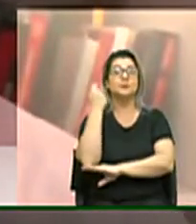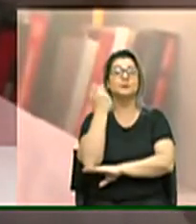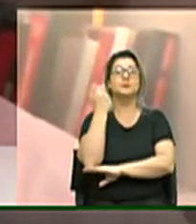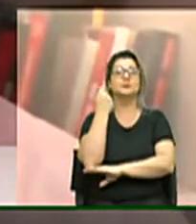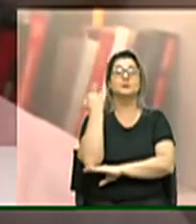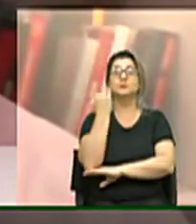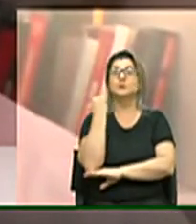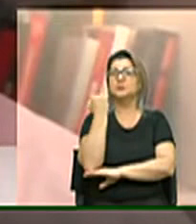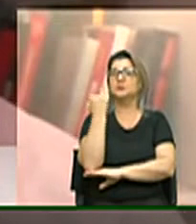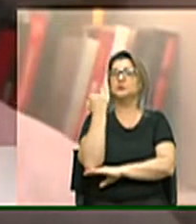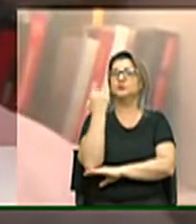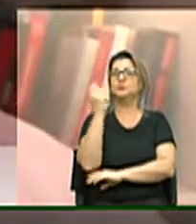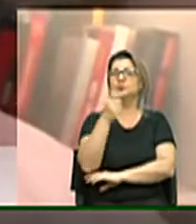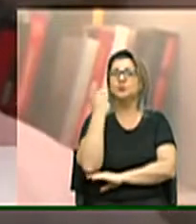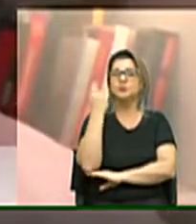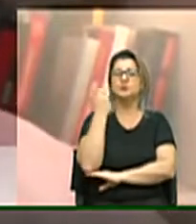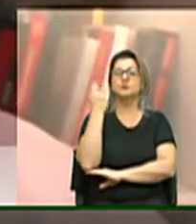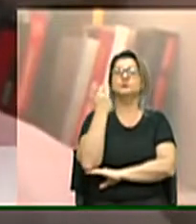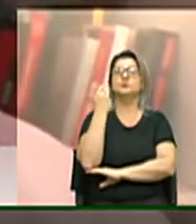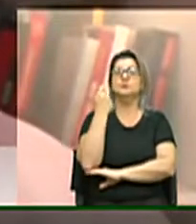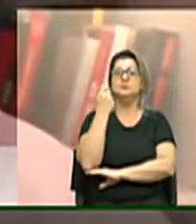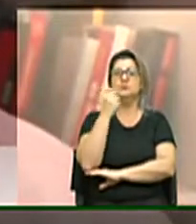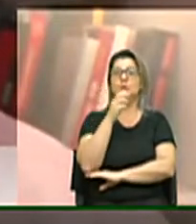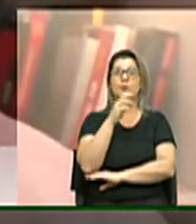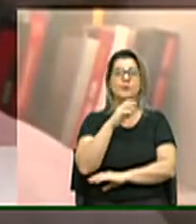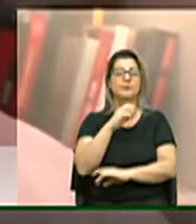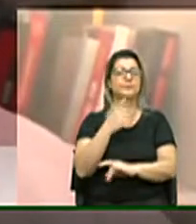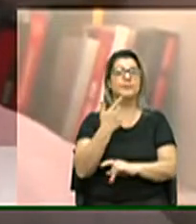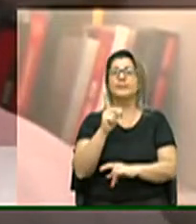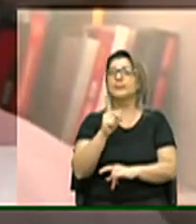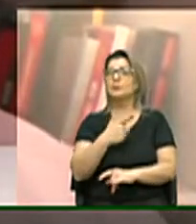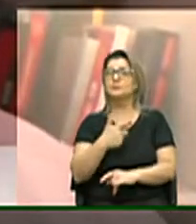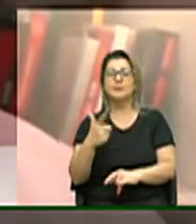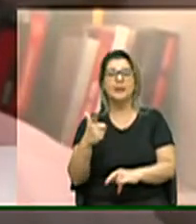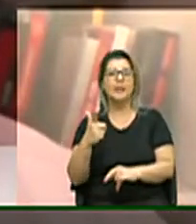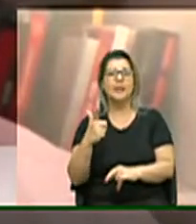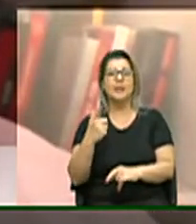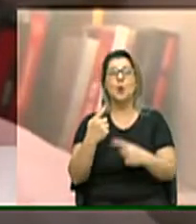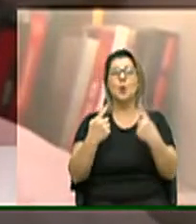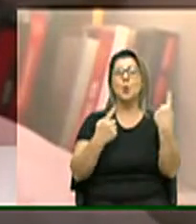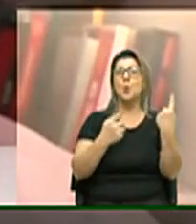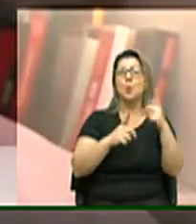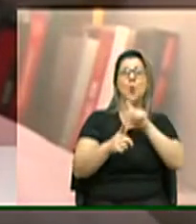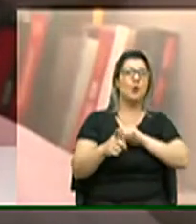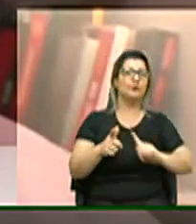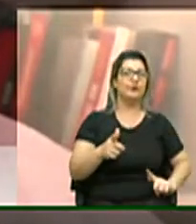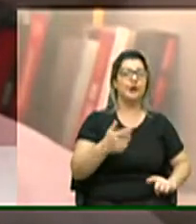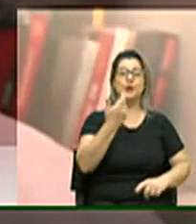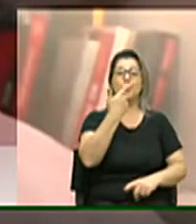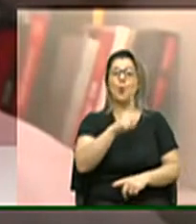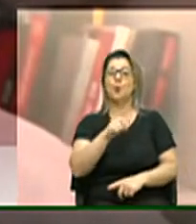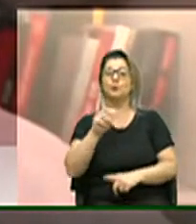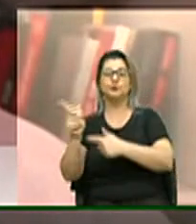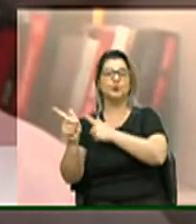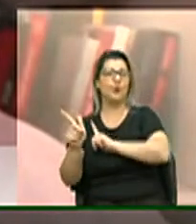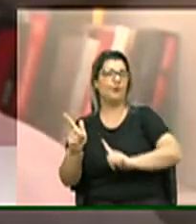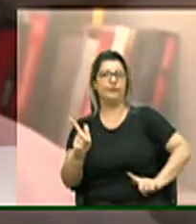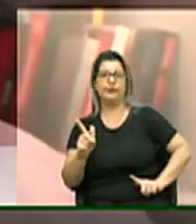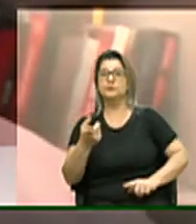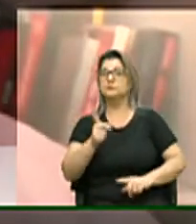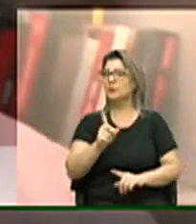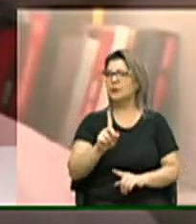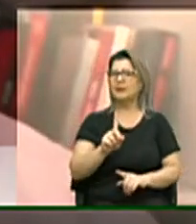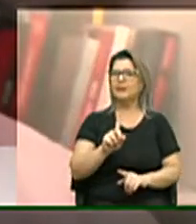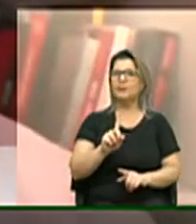concepção desse empreendimento, ela não vem de um governo ou de outro, ela data da década de 70, inclusive dos governos militares,